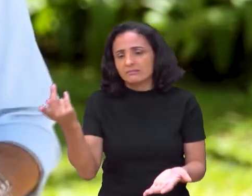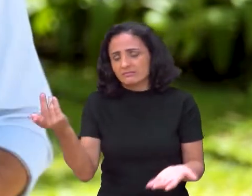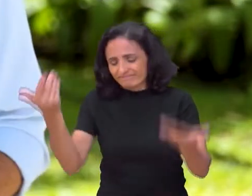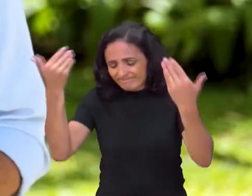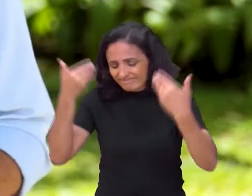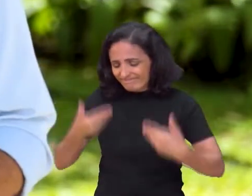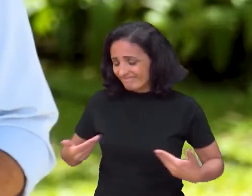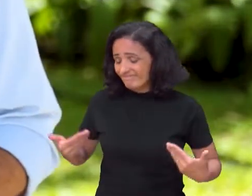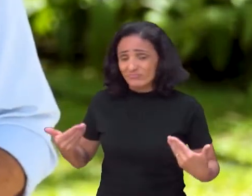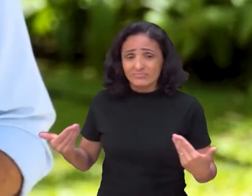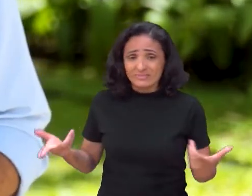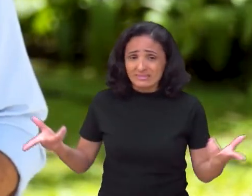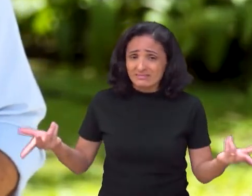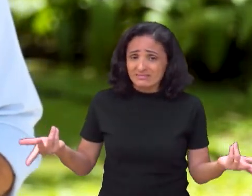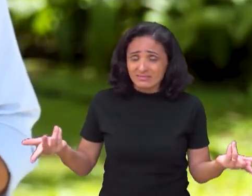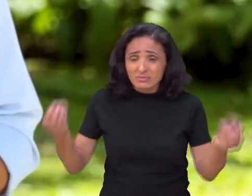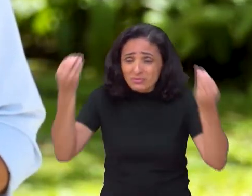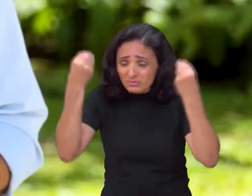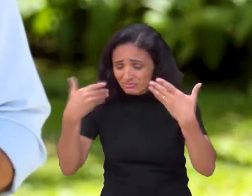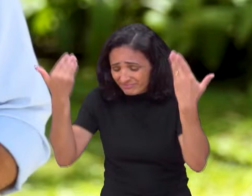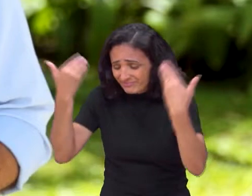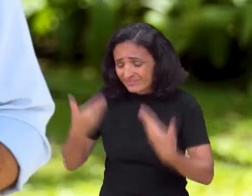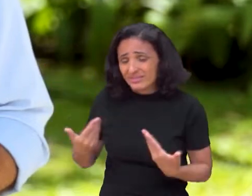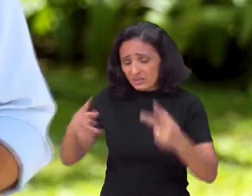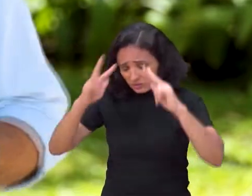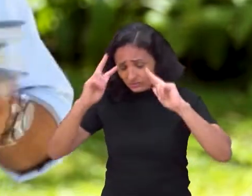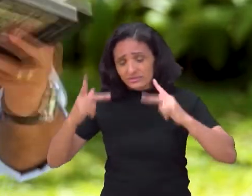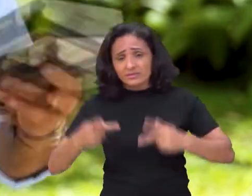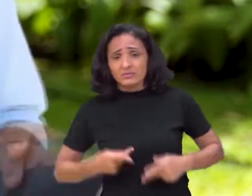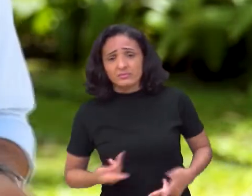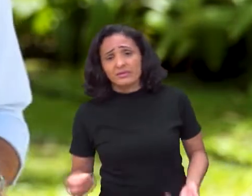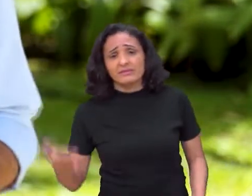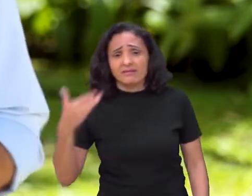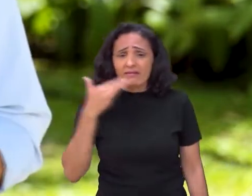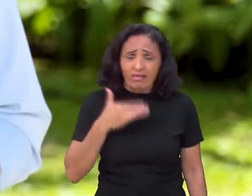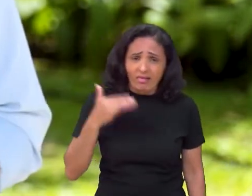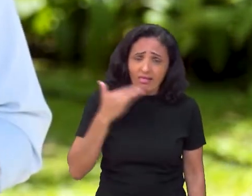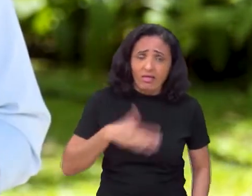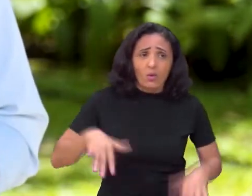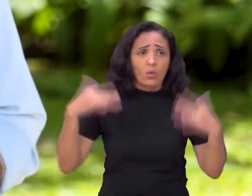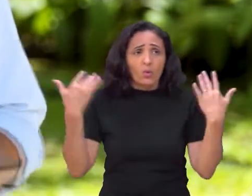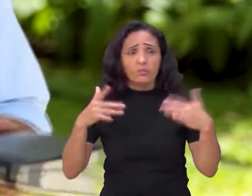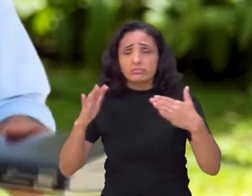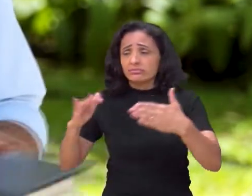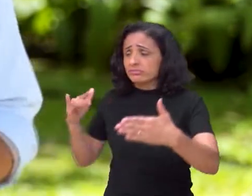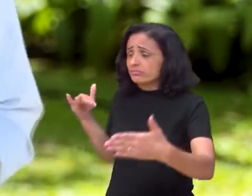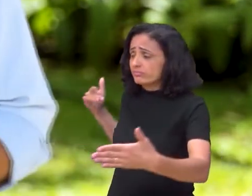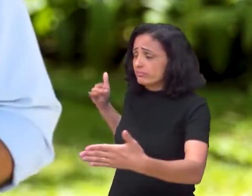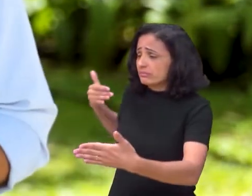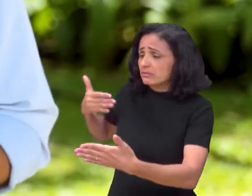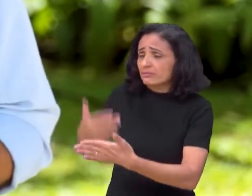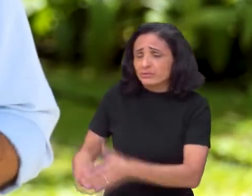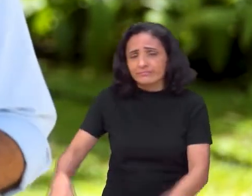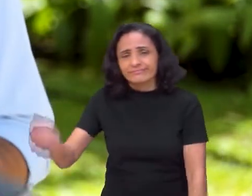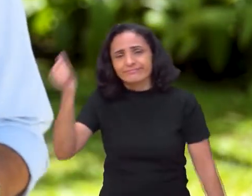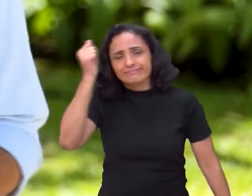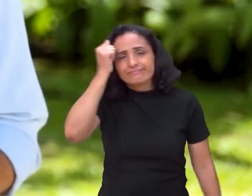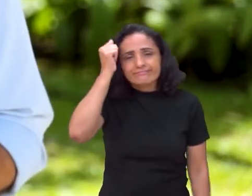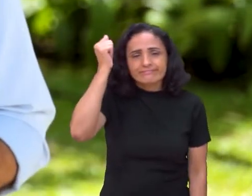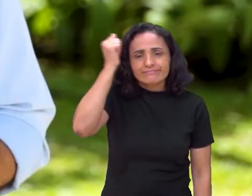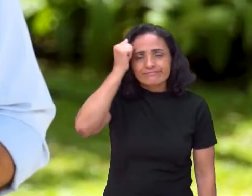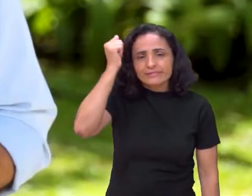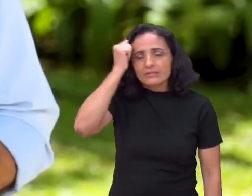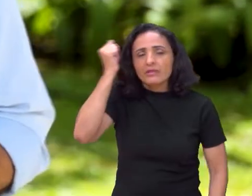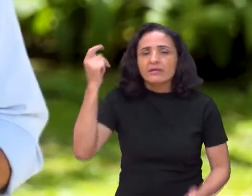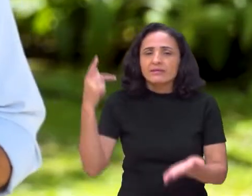que pensamos ou dizemos, ou dissemos em um passado, que nós nos arrependemos, que nós